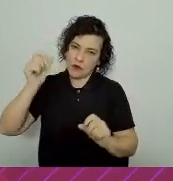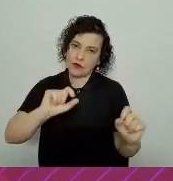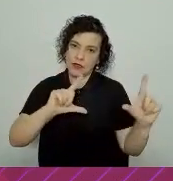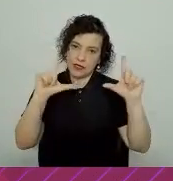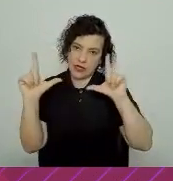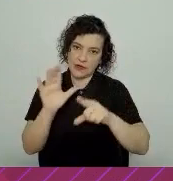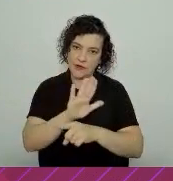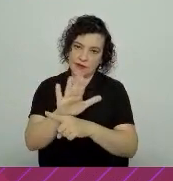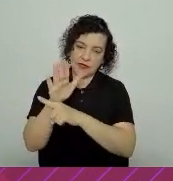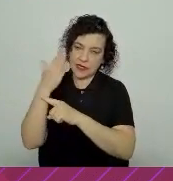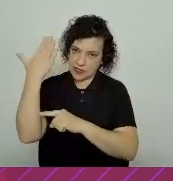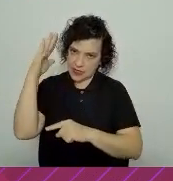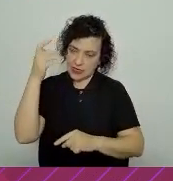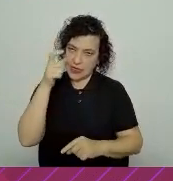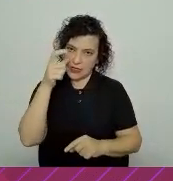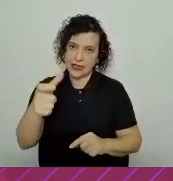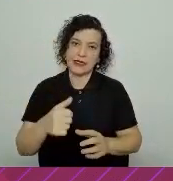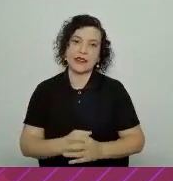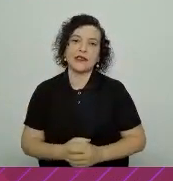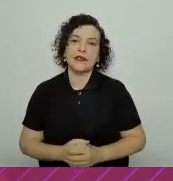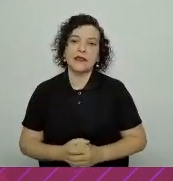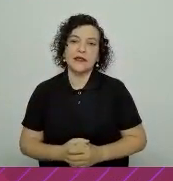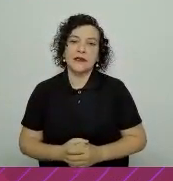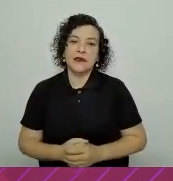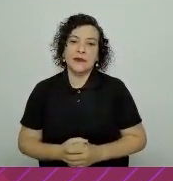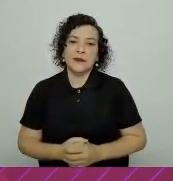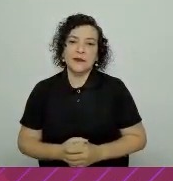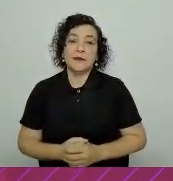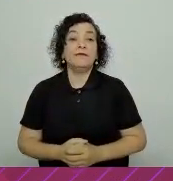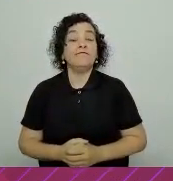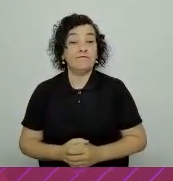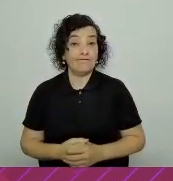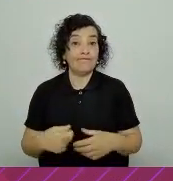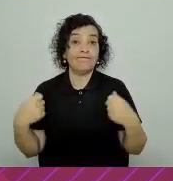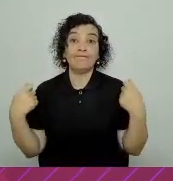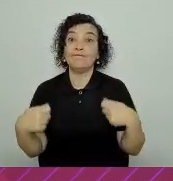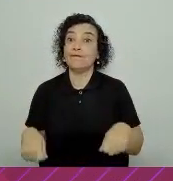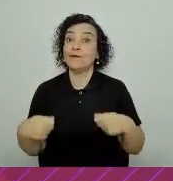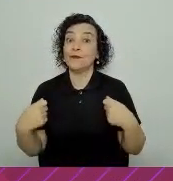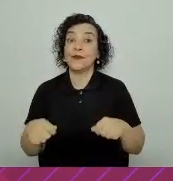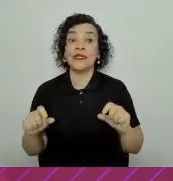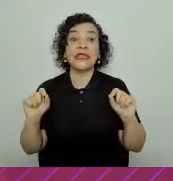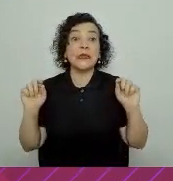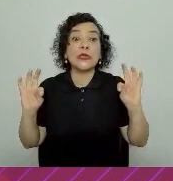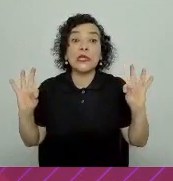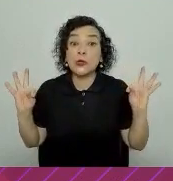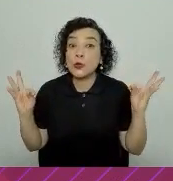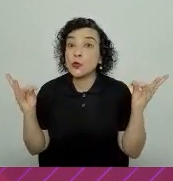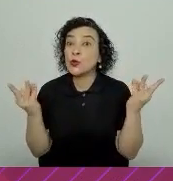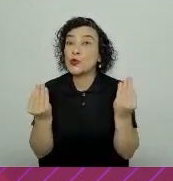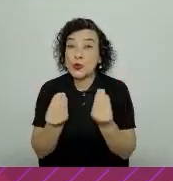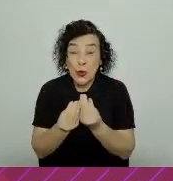bem interessante nós vamos ter que projetar para todos os dispositivos